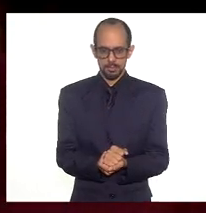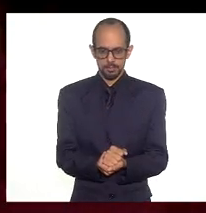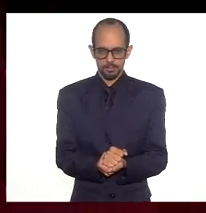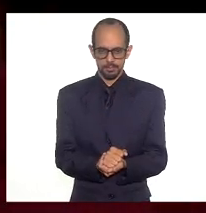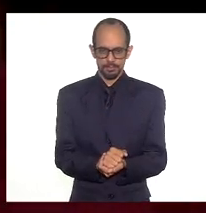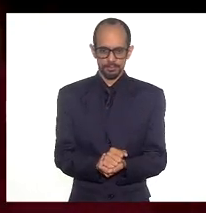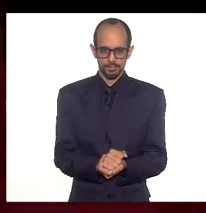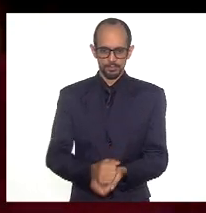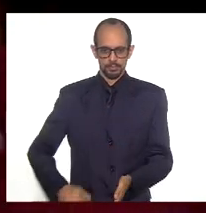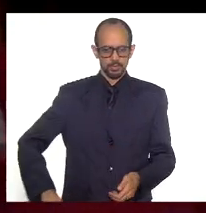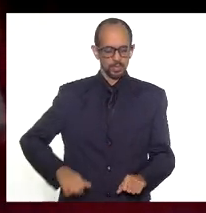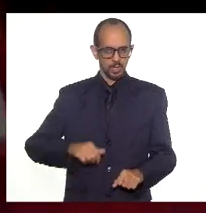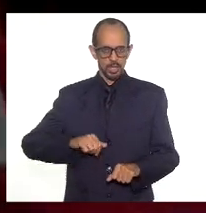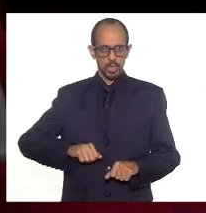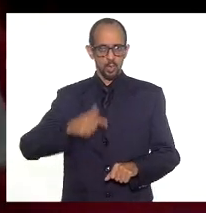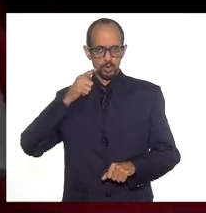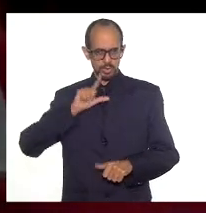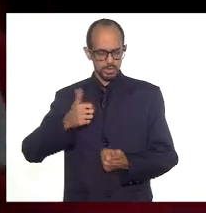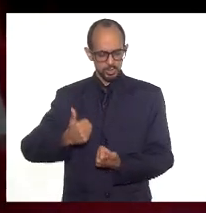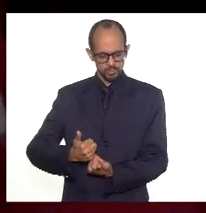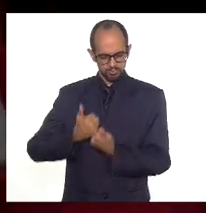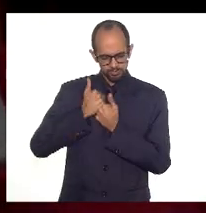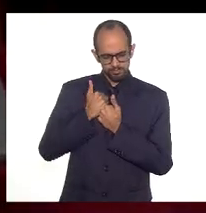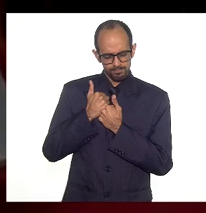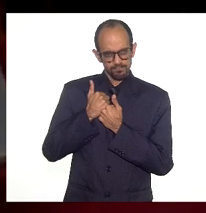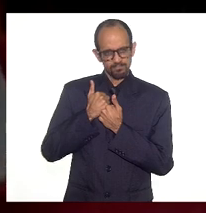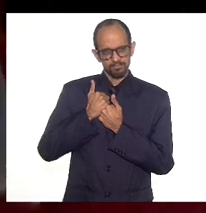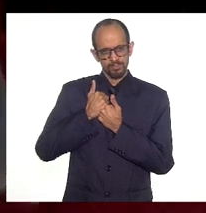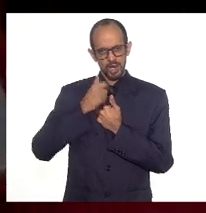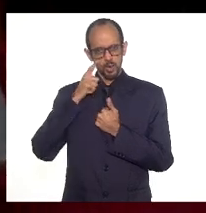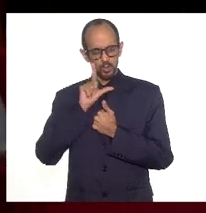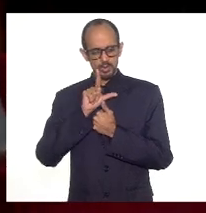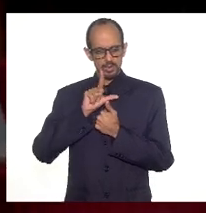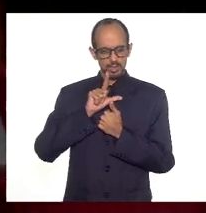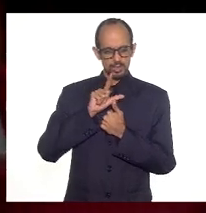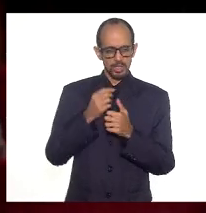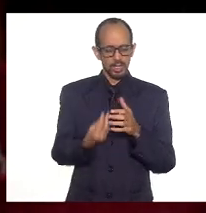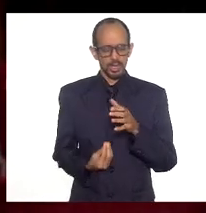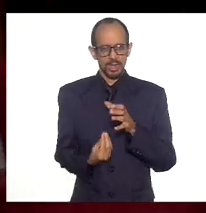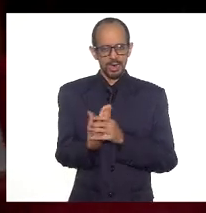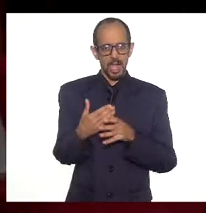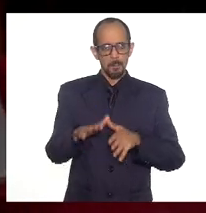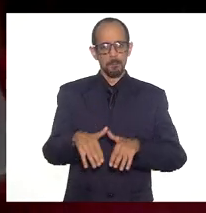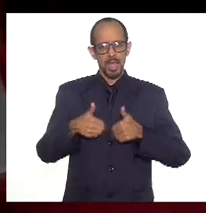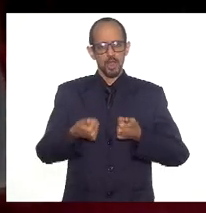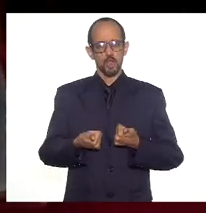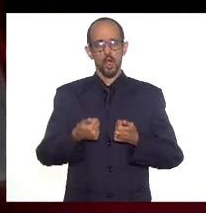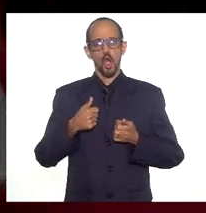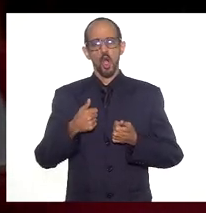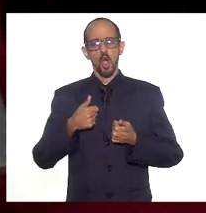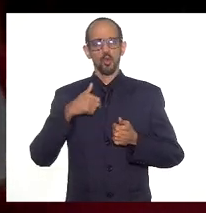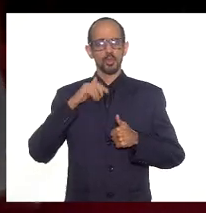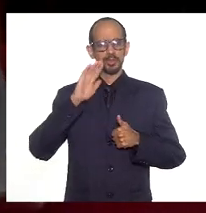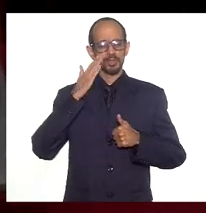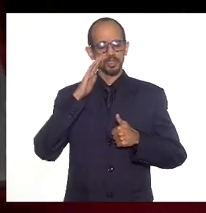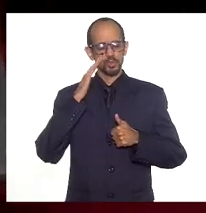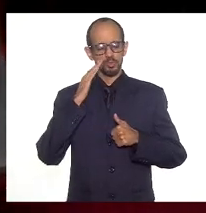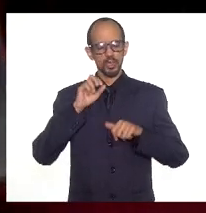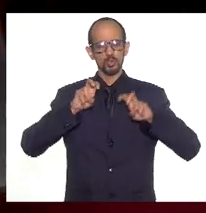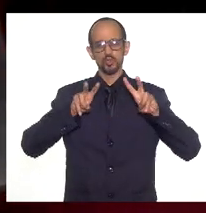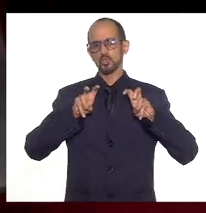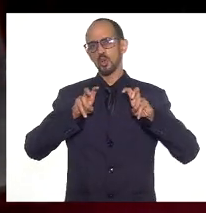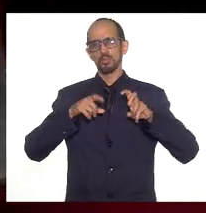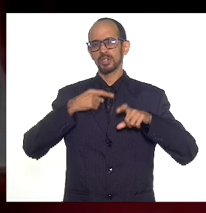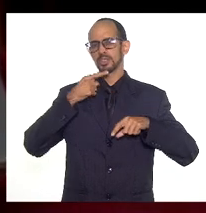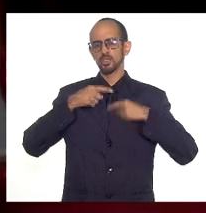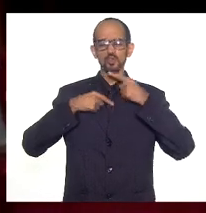ter bastante subsídio para poder formular melhor os nossos entendimentos em relação a essa questão toda